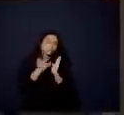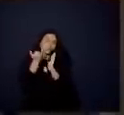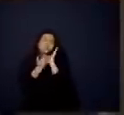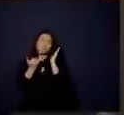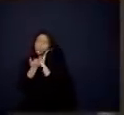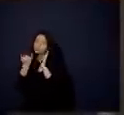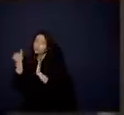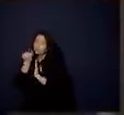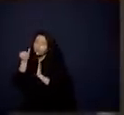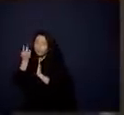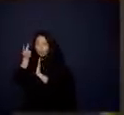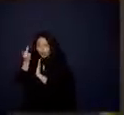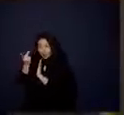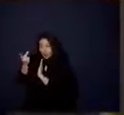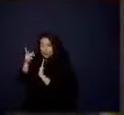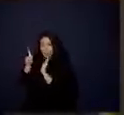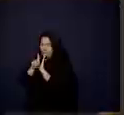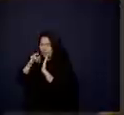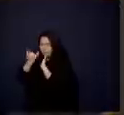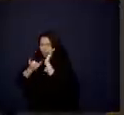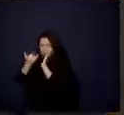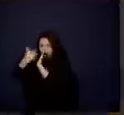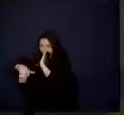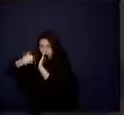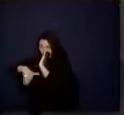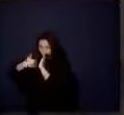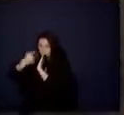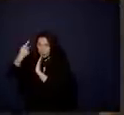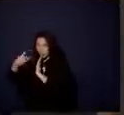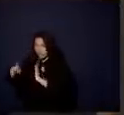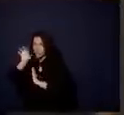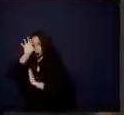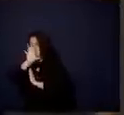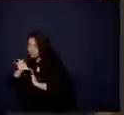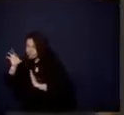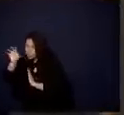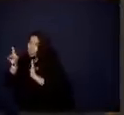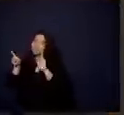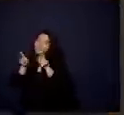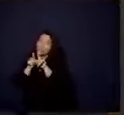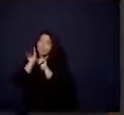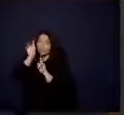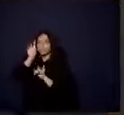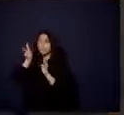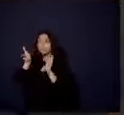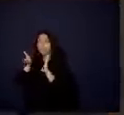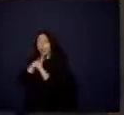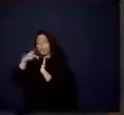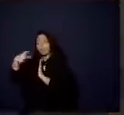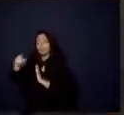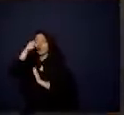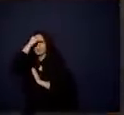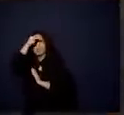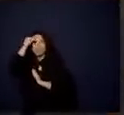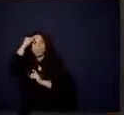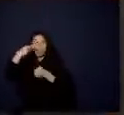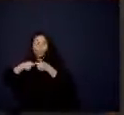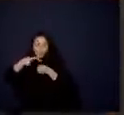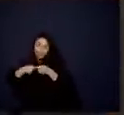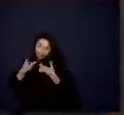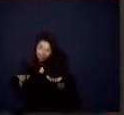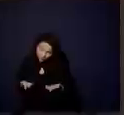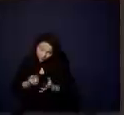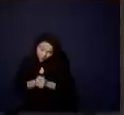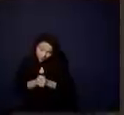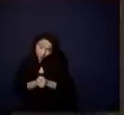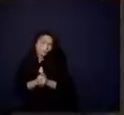pertence ao estado do município de destino e as regras mais homogêneas possíveis O que que significa regra mais homogênea possível esse